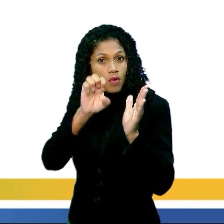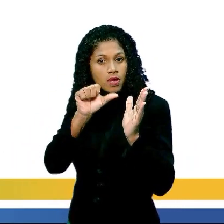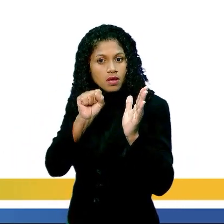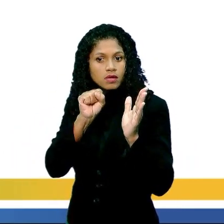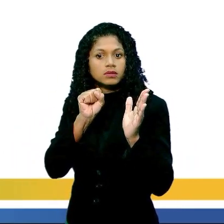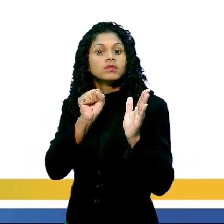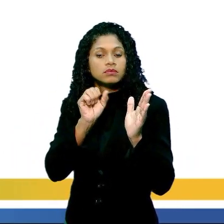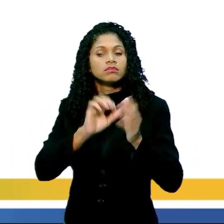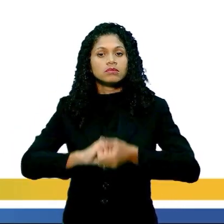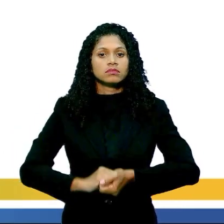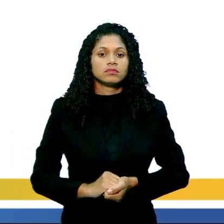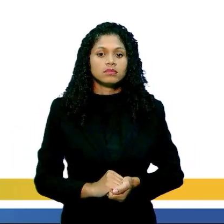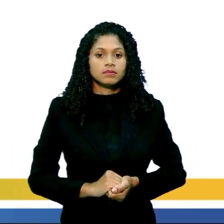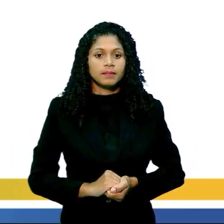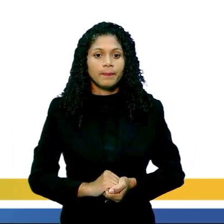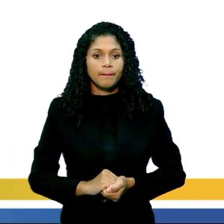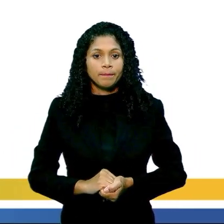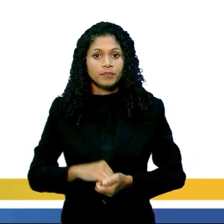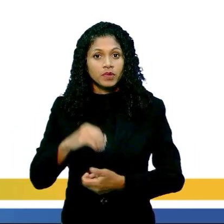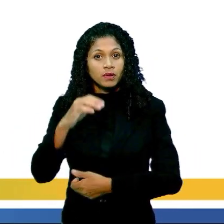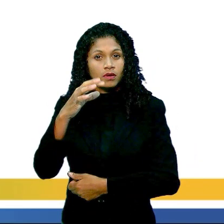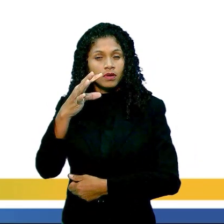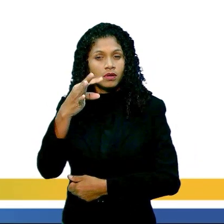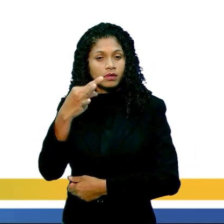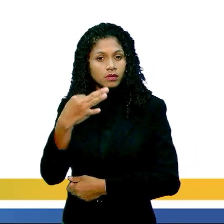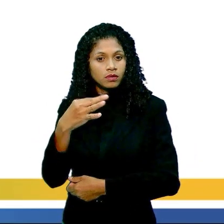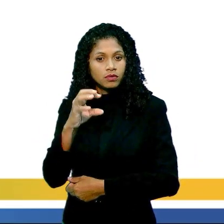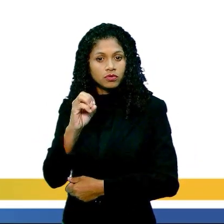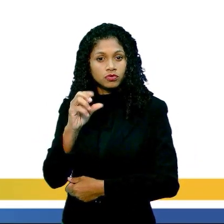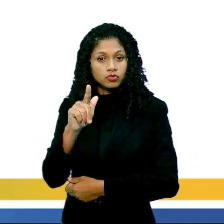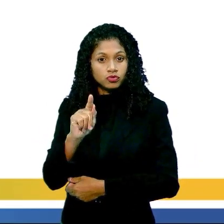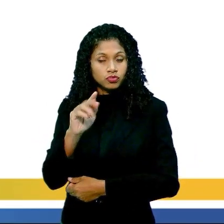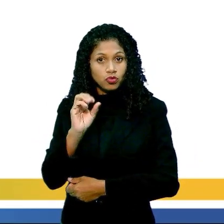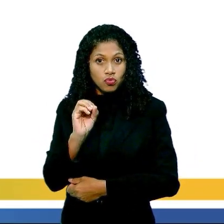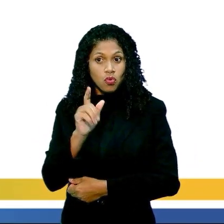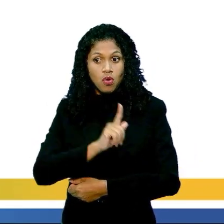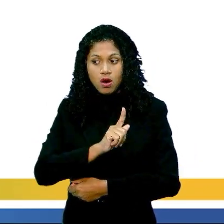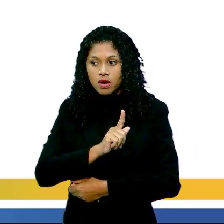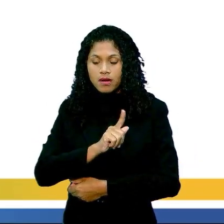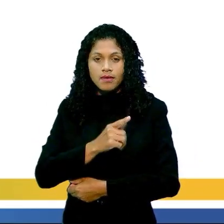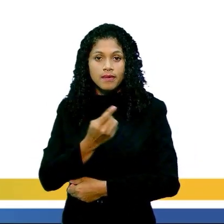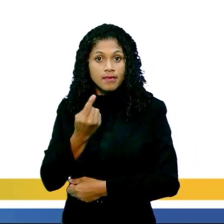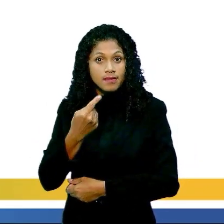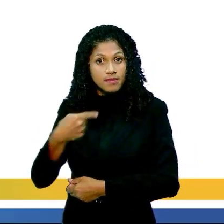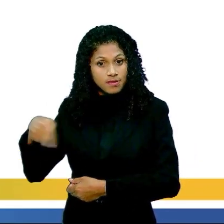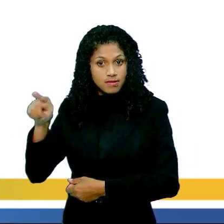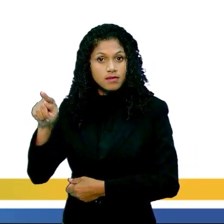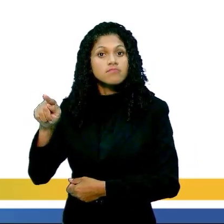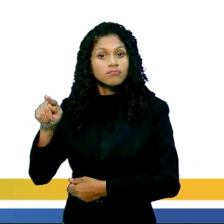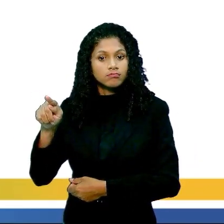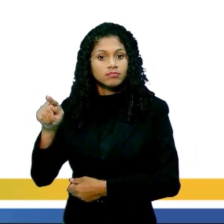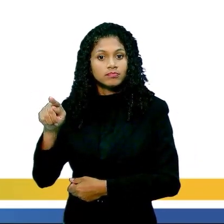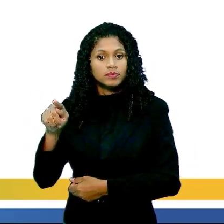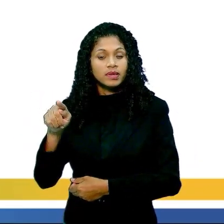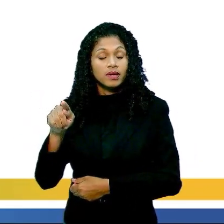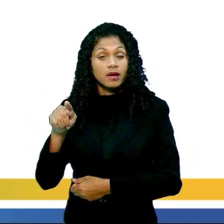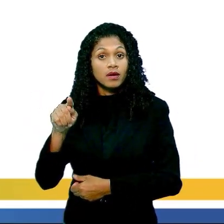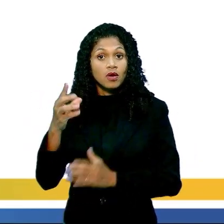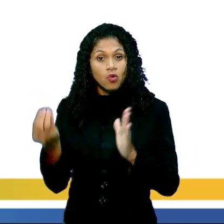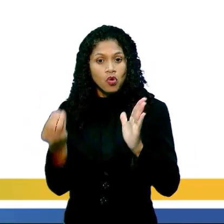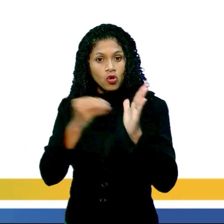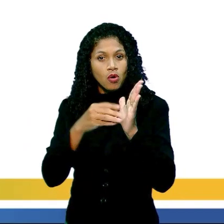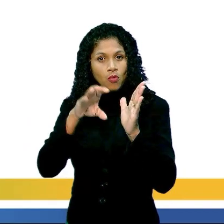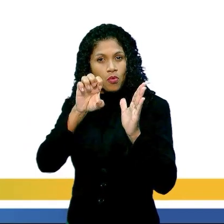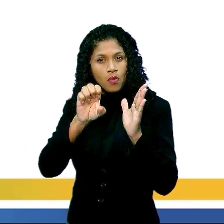final. O to go, em algumas pessoas do discurso, nós